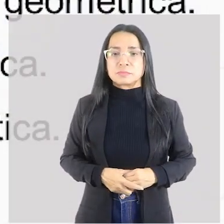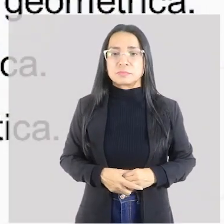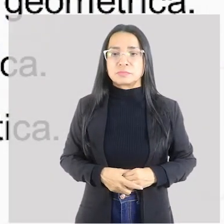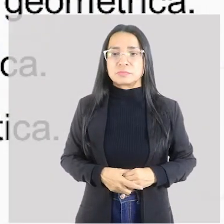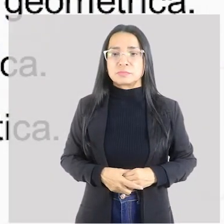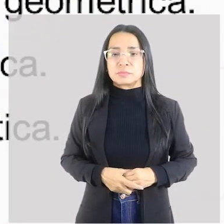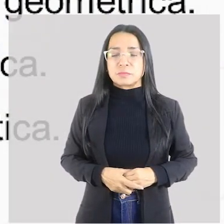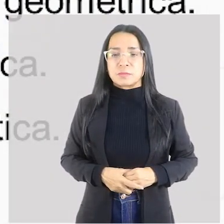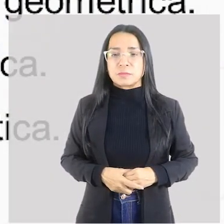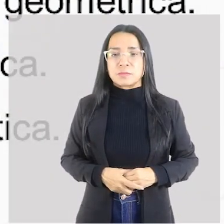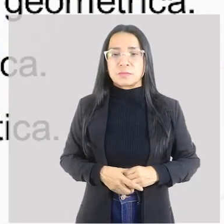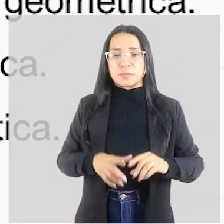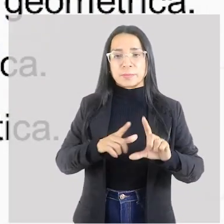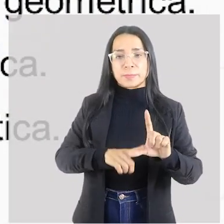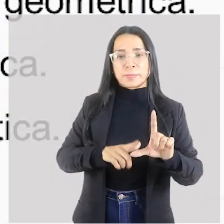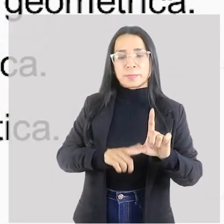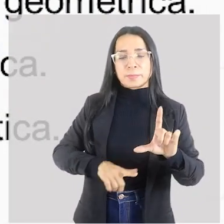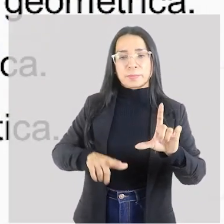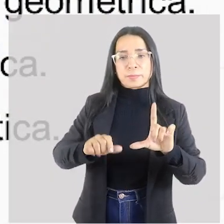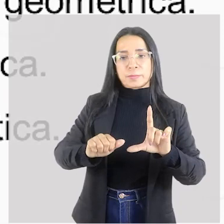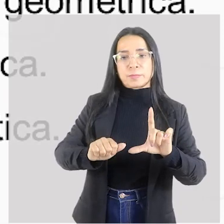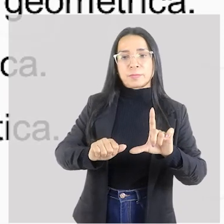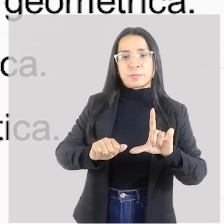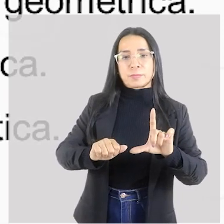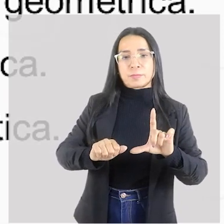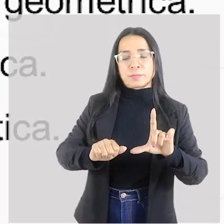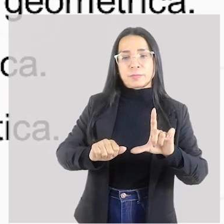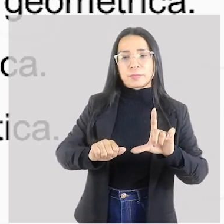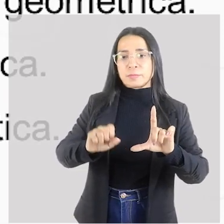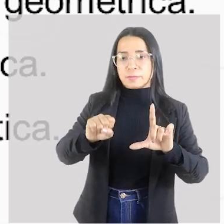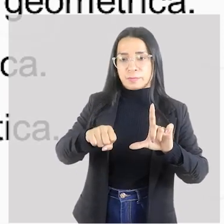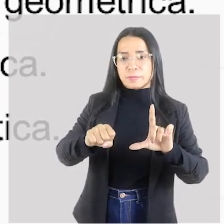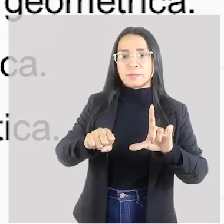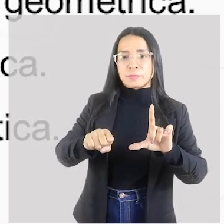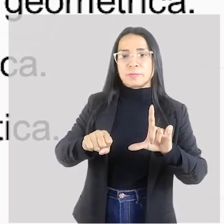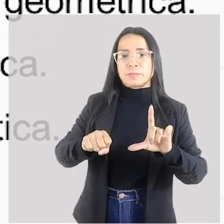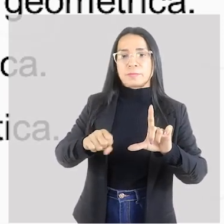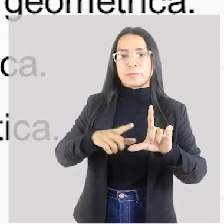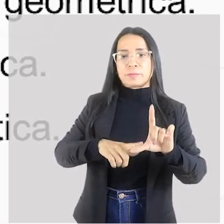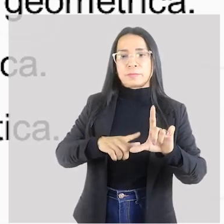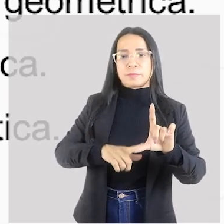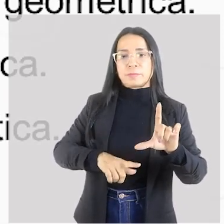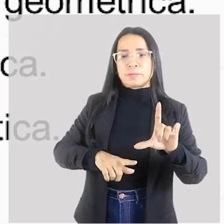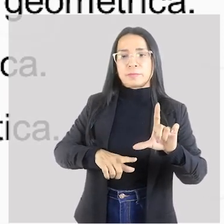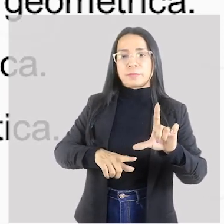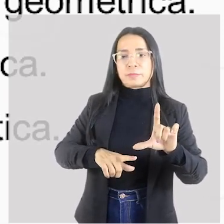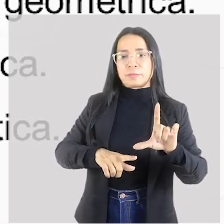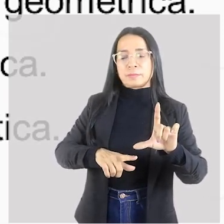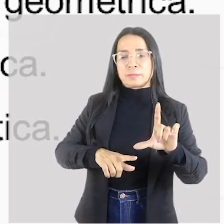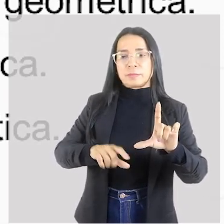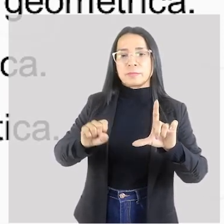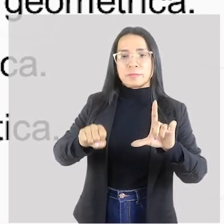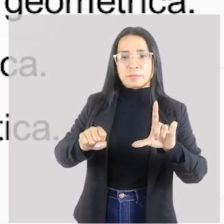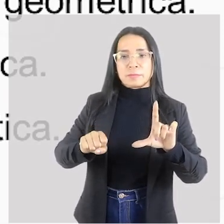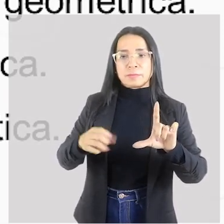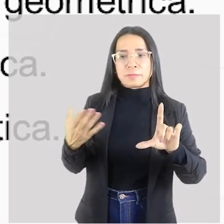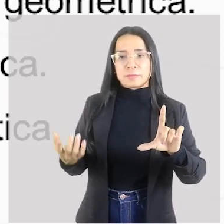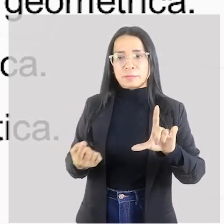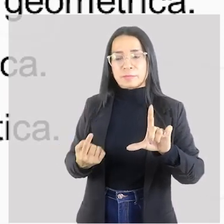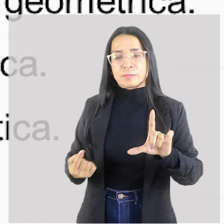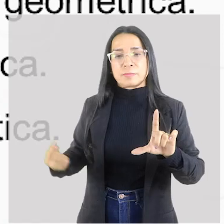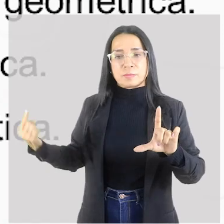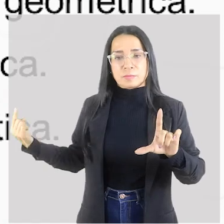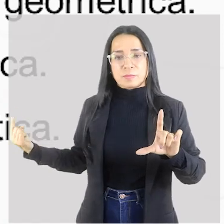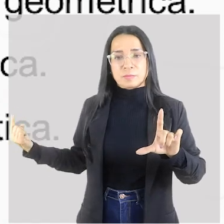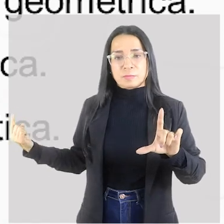Observando-se esse composto, verifica-se que é um alceno? Sim. Pode apresentar isomeria geométrica? Pronto. Pode